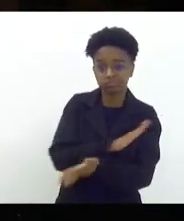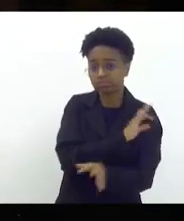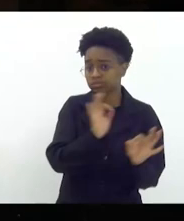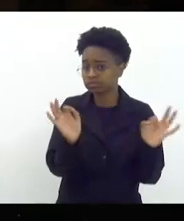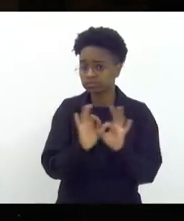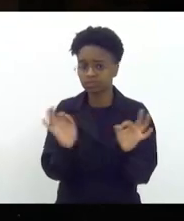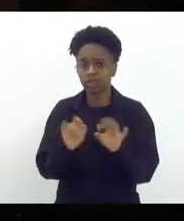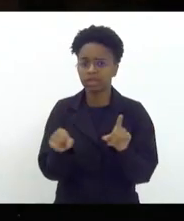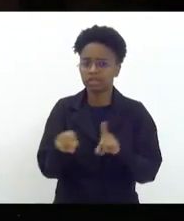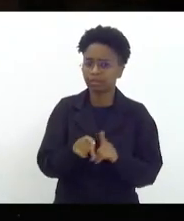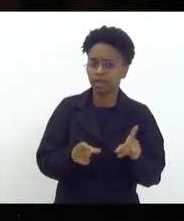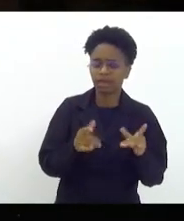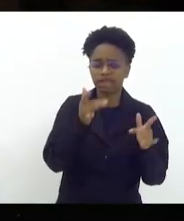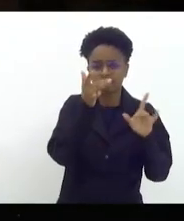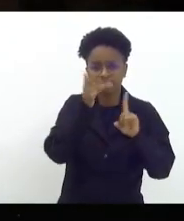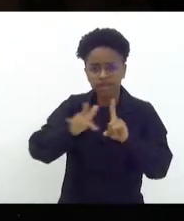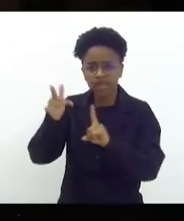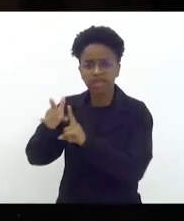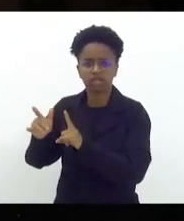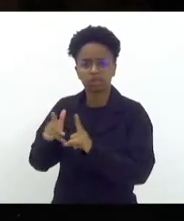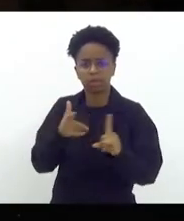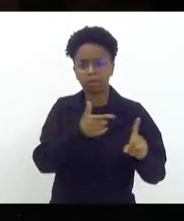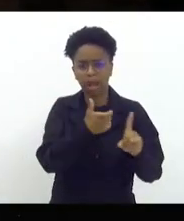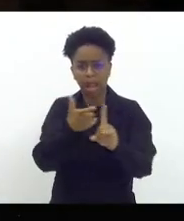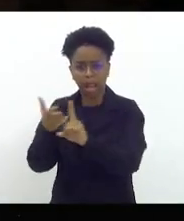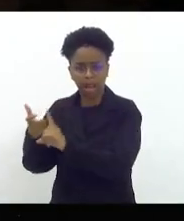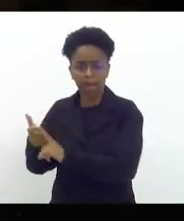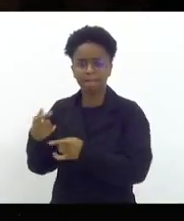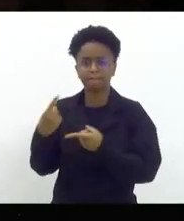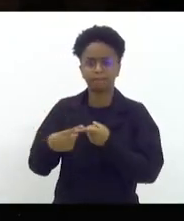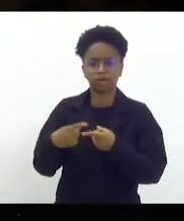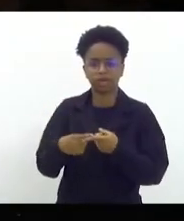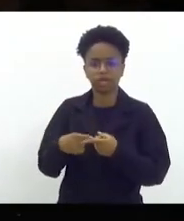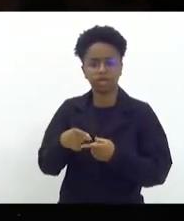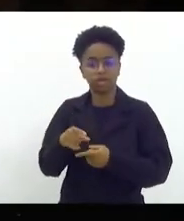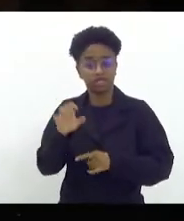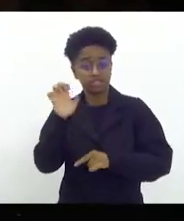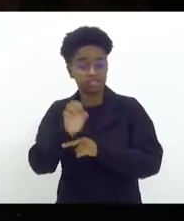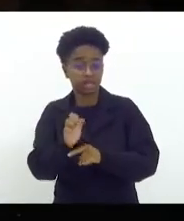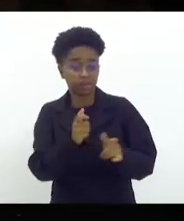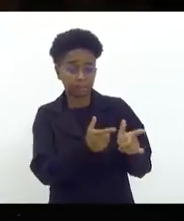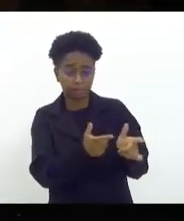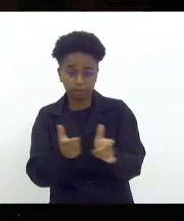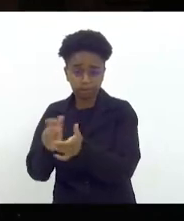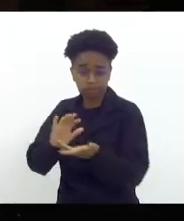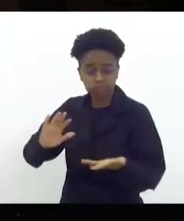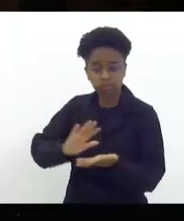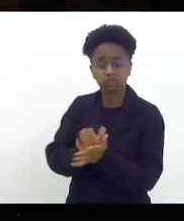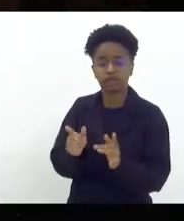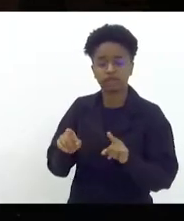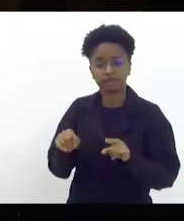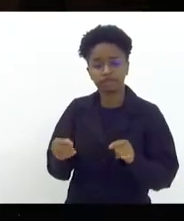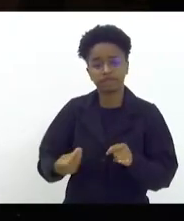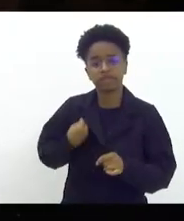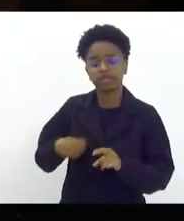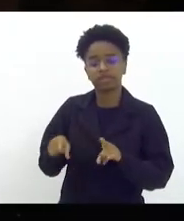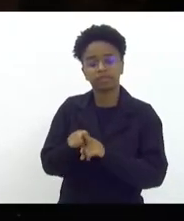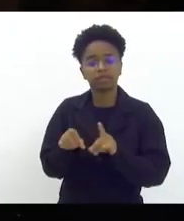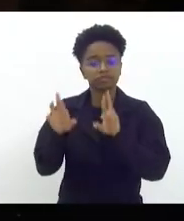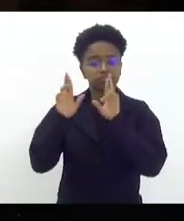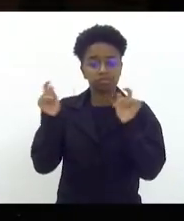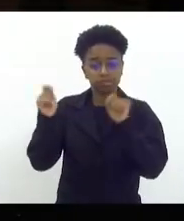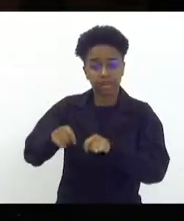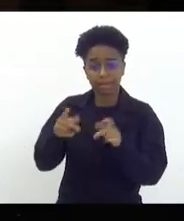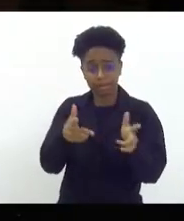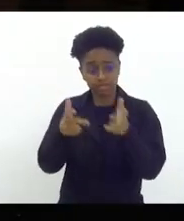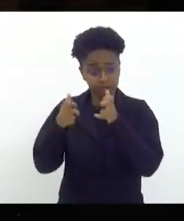não sejam vitimados pelas balas do estado e que possam ter perspectivas de melhoria das suas vidas a sensação